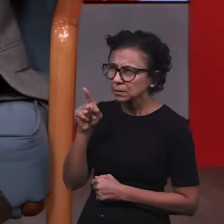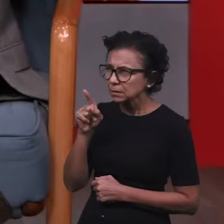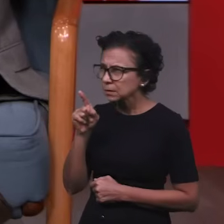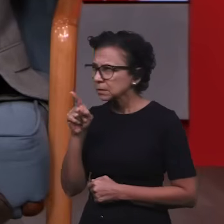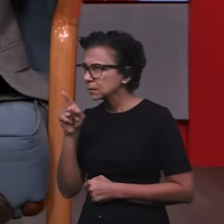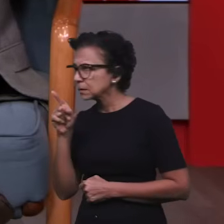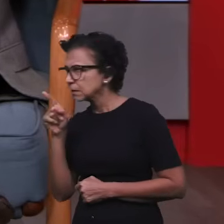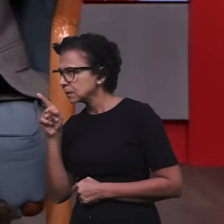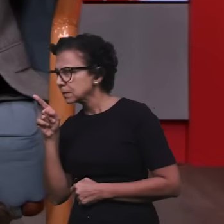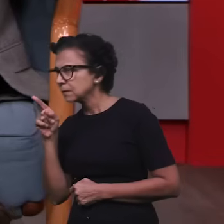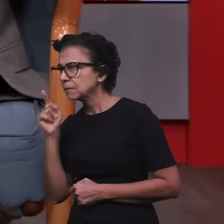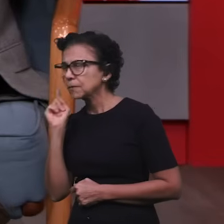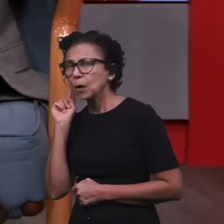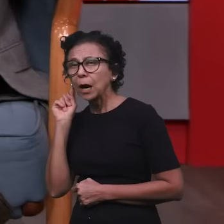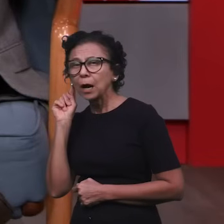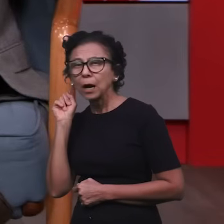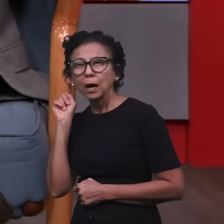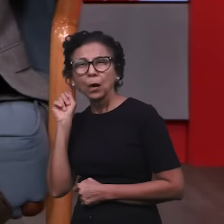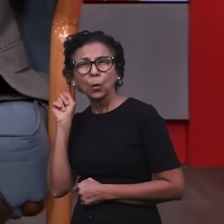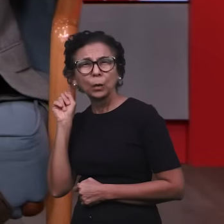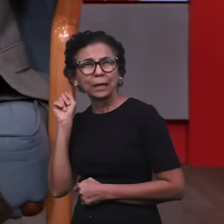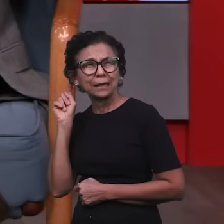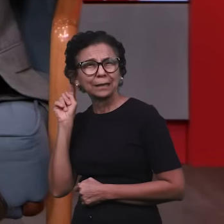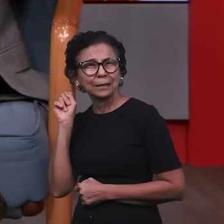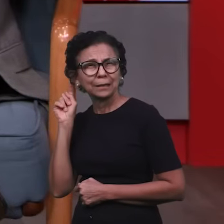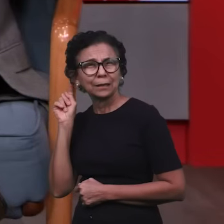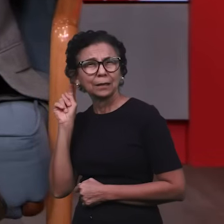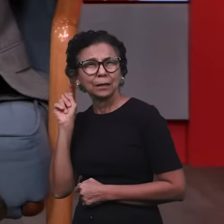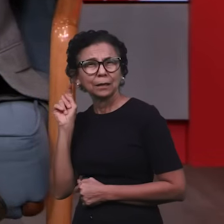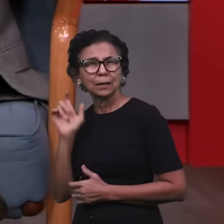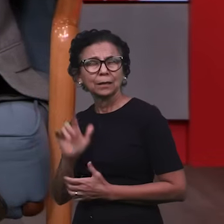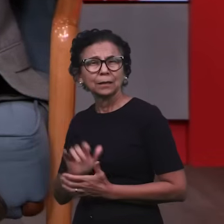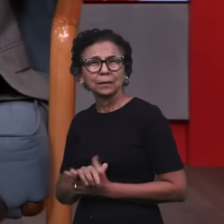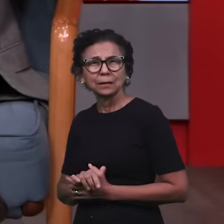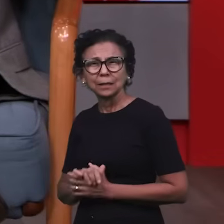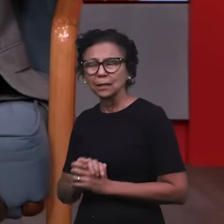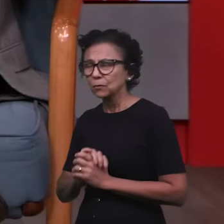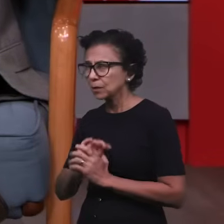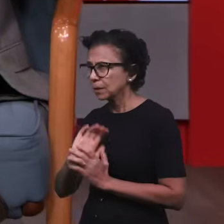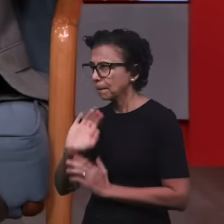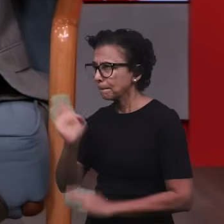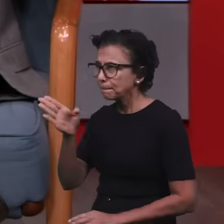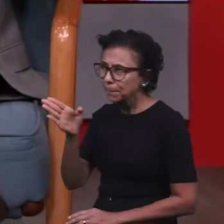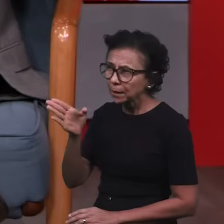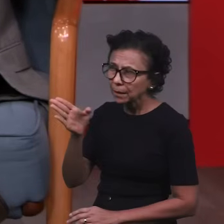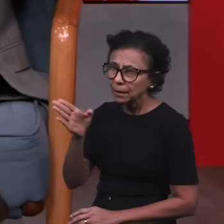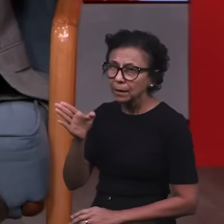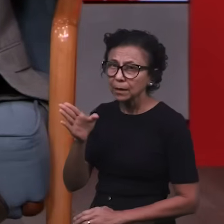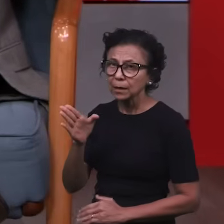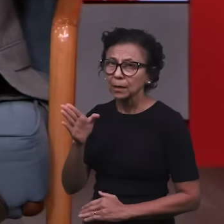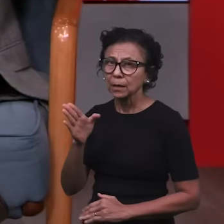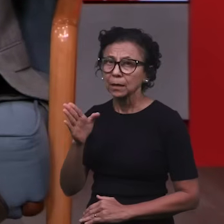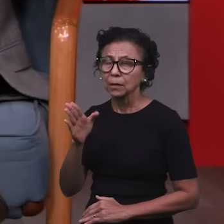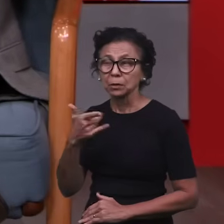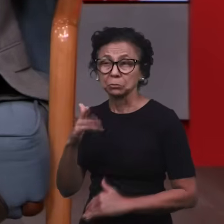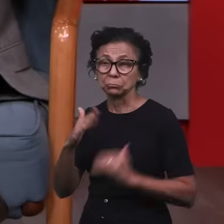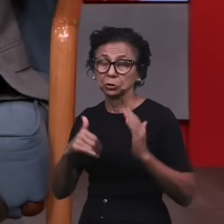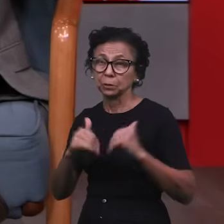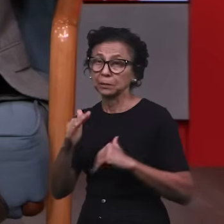num gesto extremamente hábil de um bom espadachim,